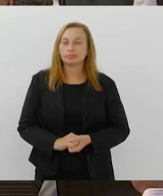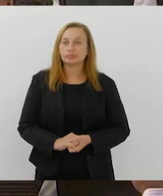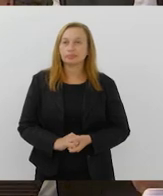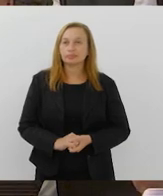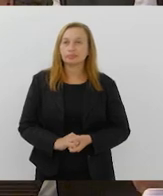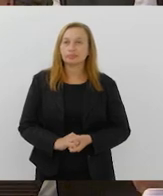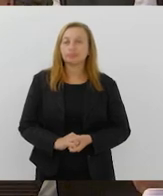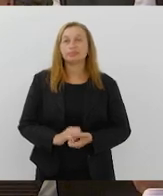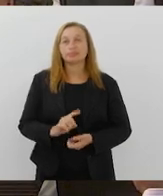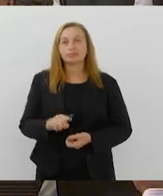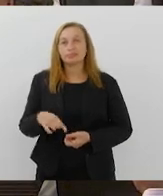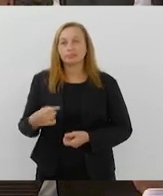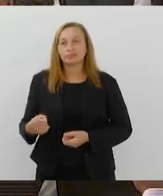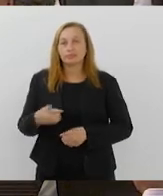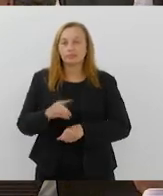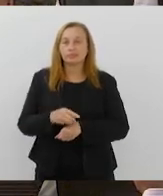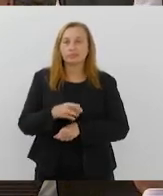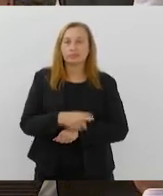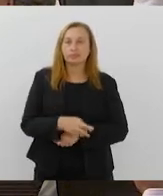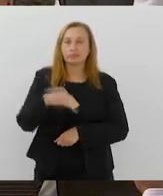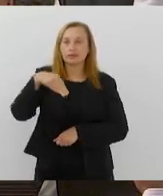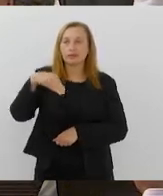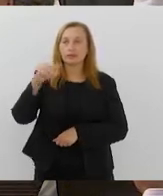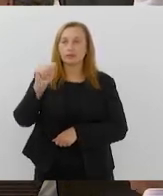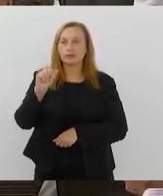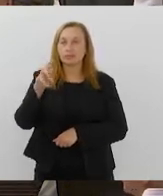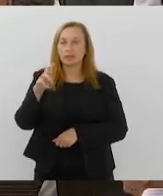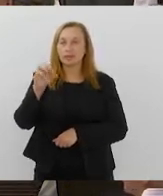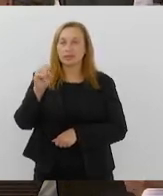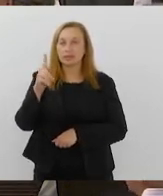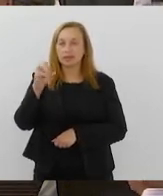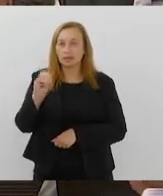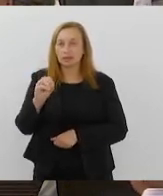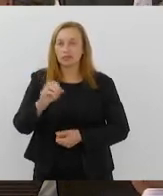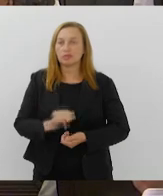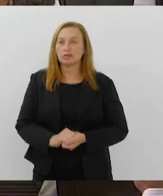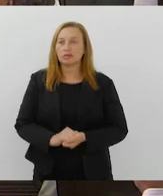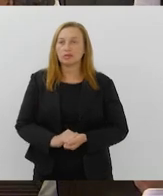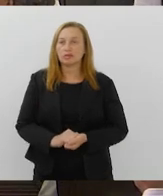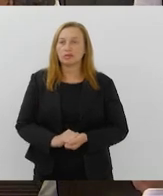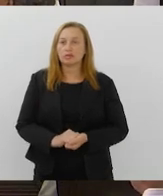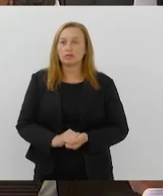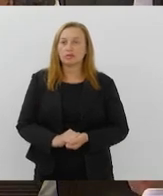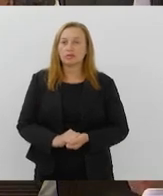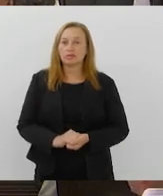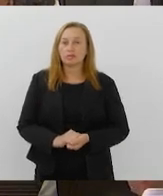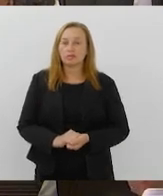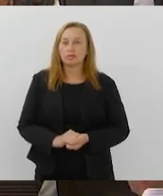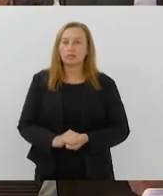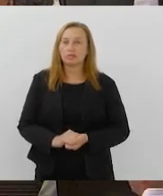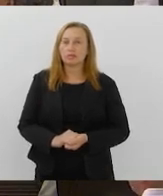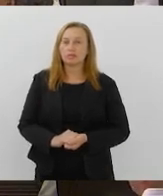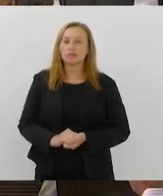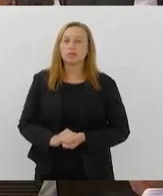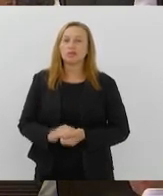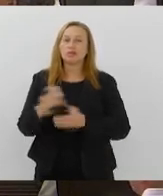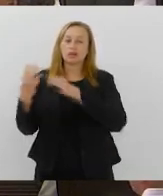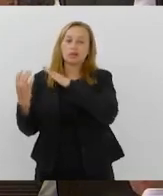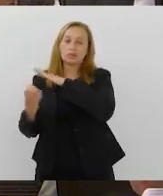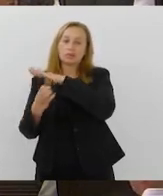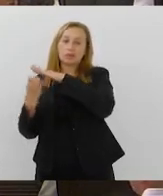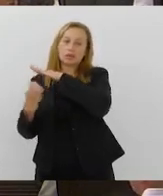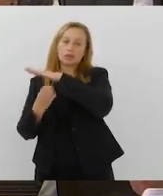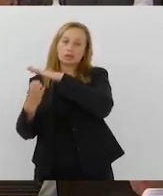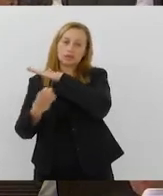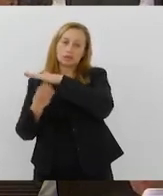Próximo agraciado, doutor Marcelo Rodrigo de Freitas e Castro, senhor da Argos Consultoria.